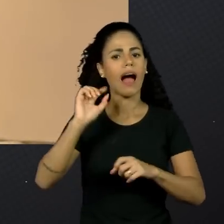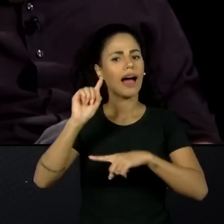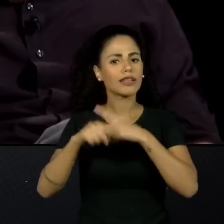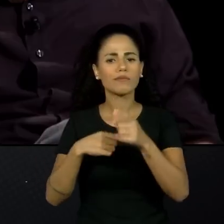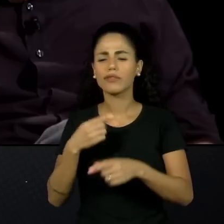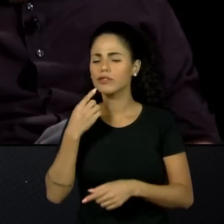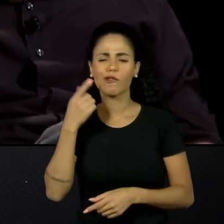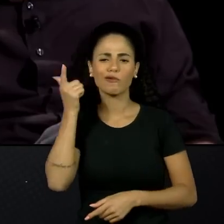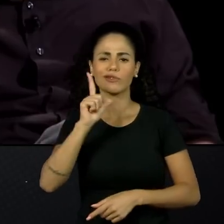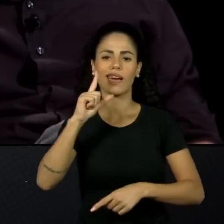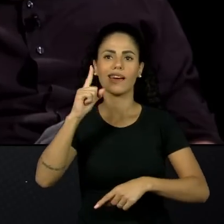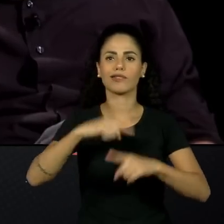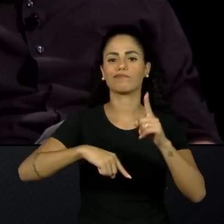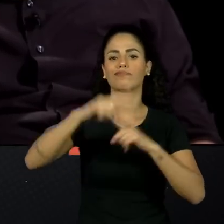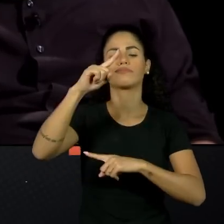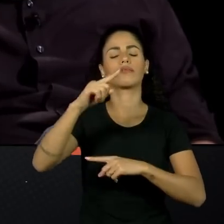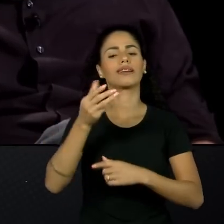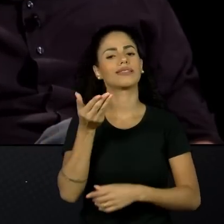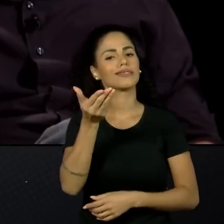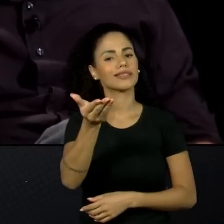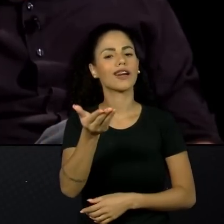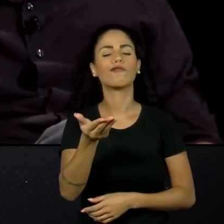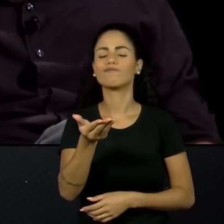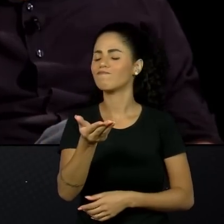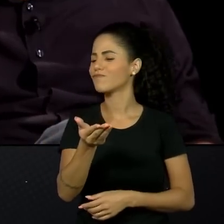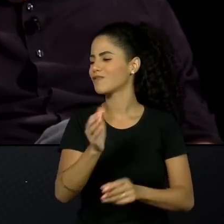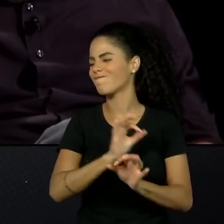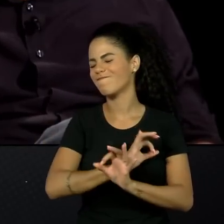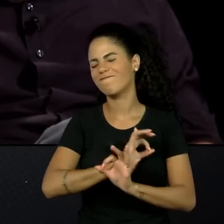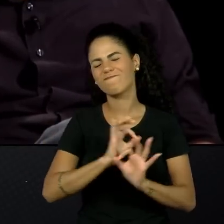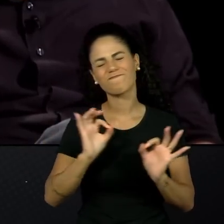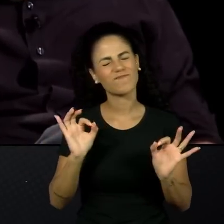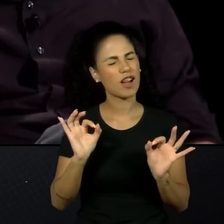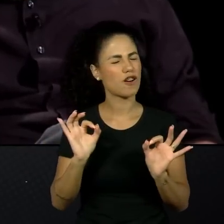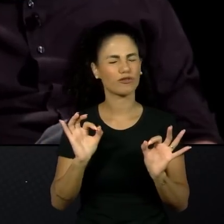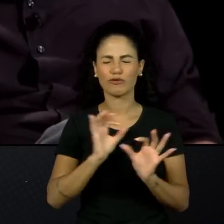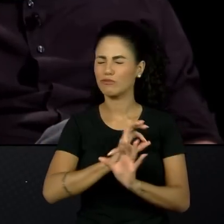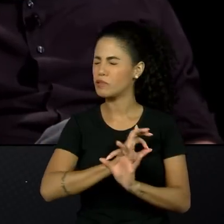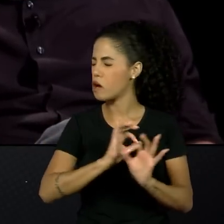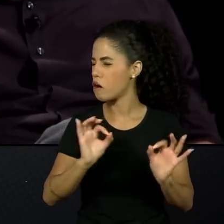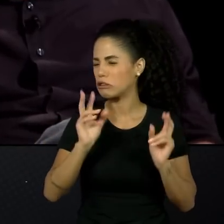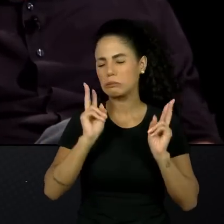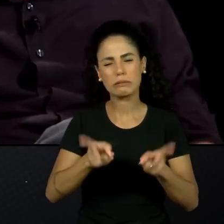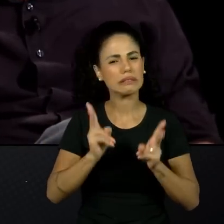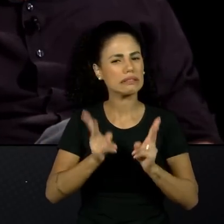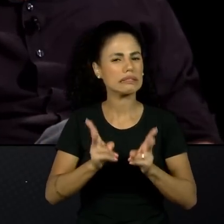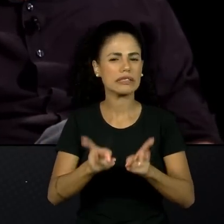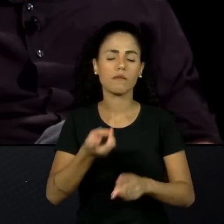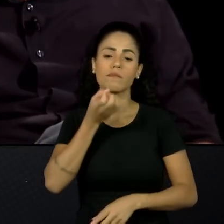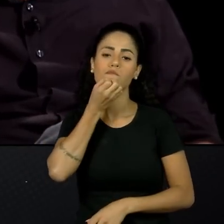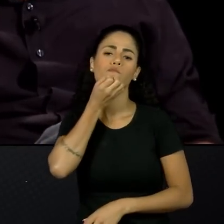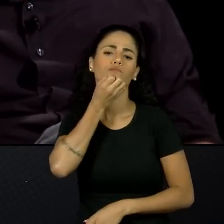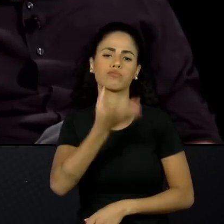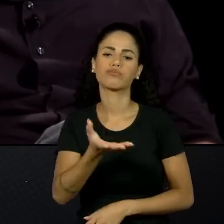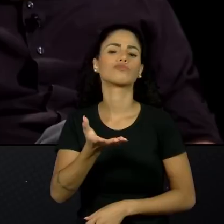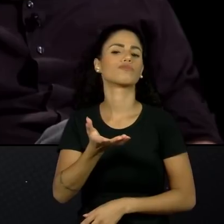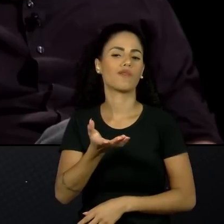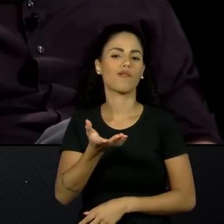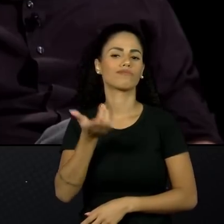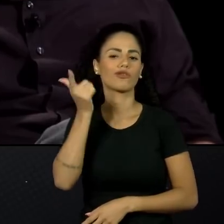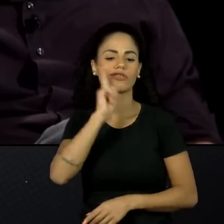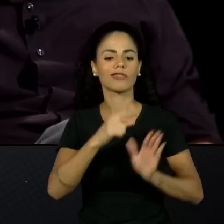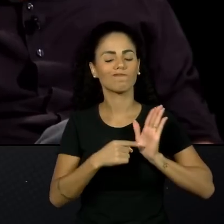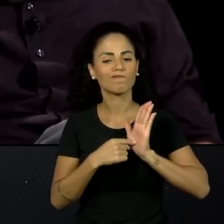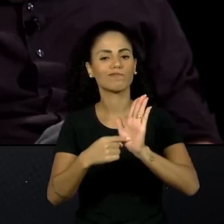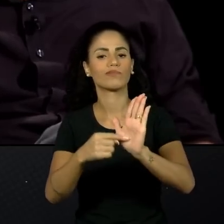pula muito bem e arrebenta, sempre muito ligado, né, em toda